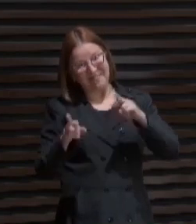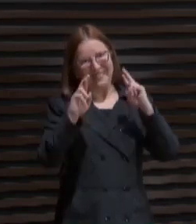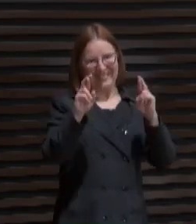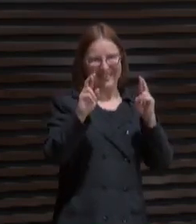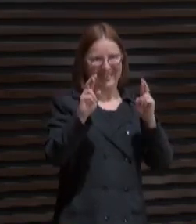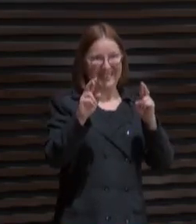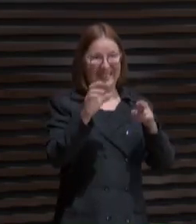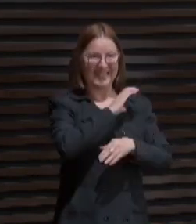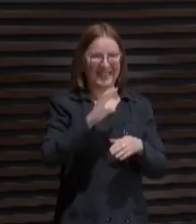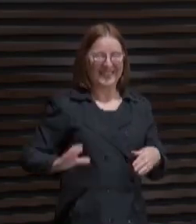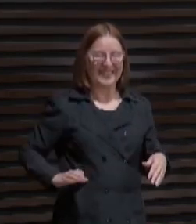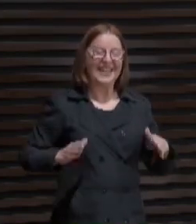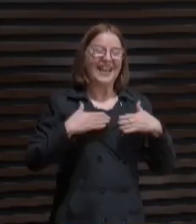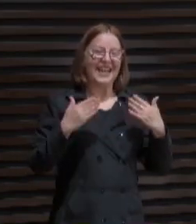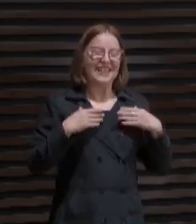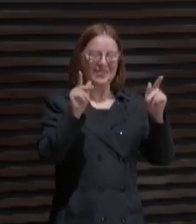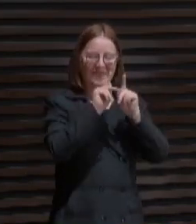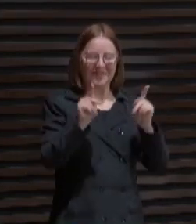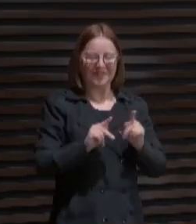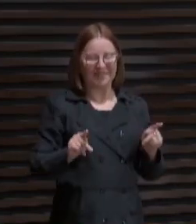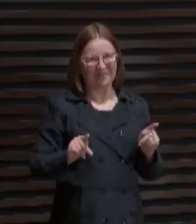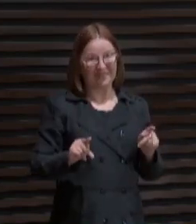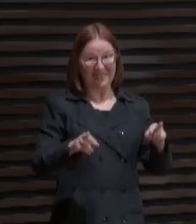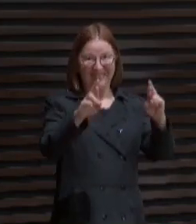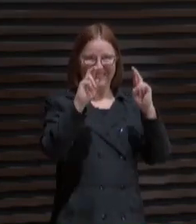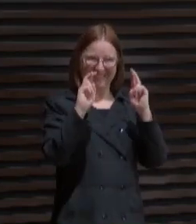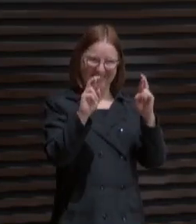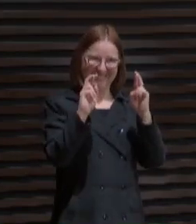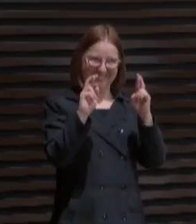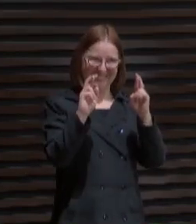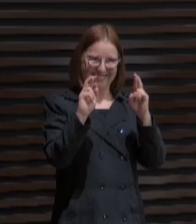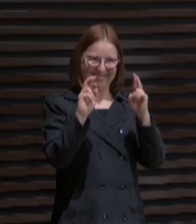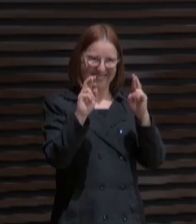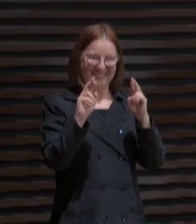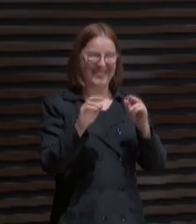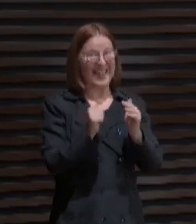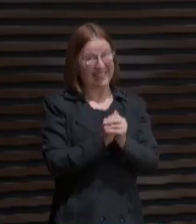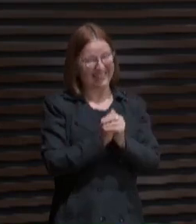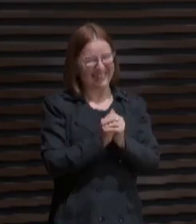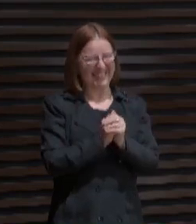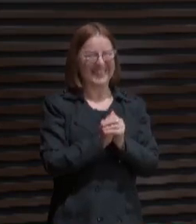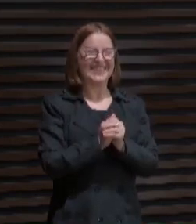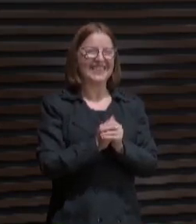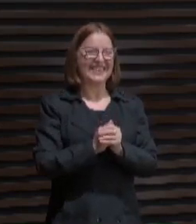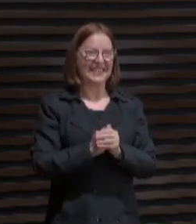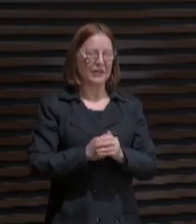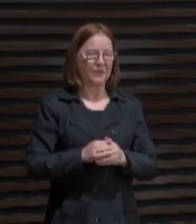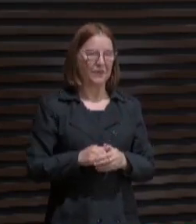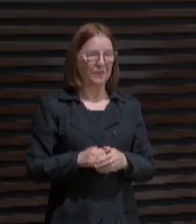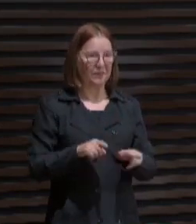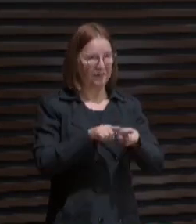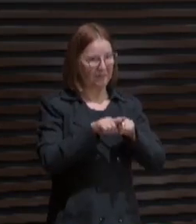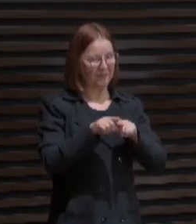a alegria, a paz e a esperança dos homens. Amém. Meus